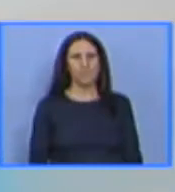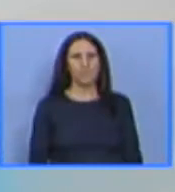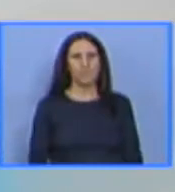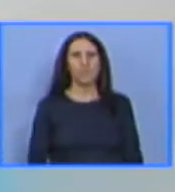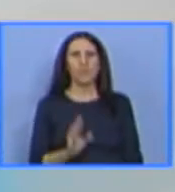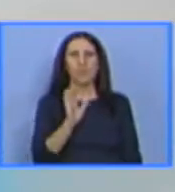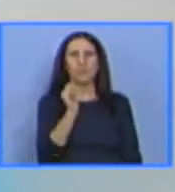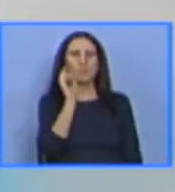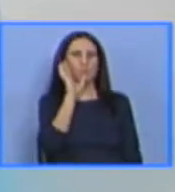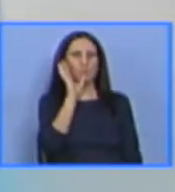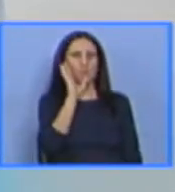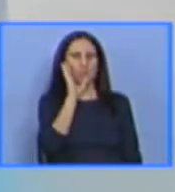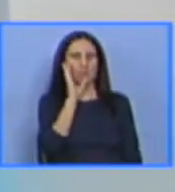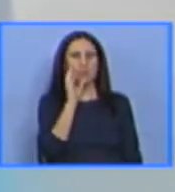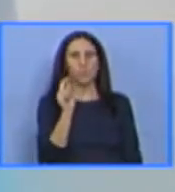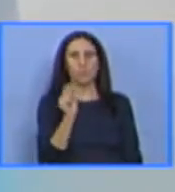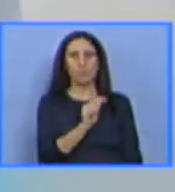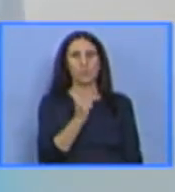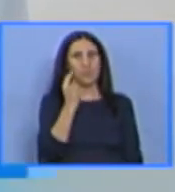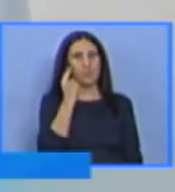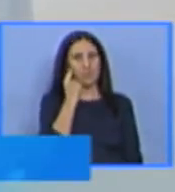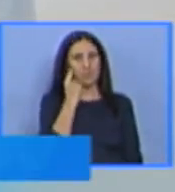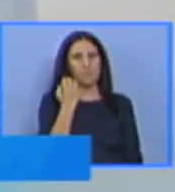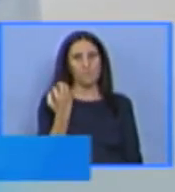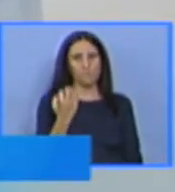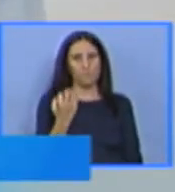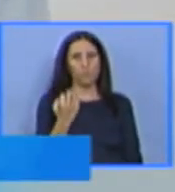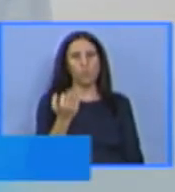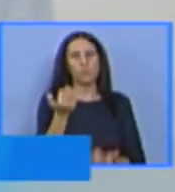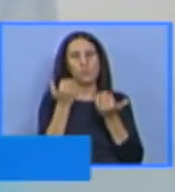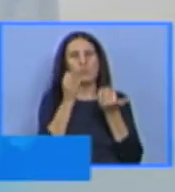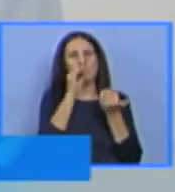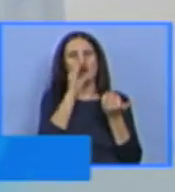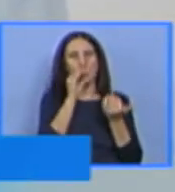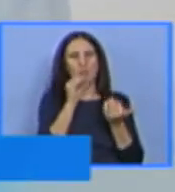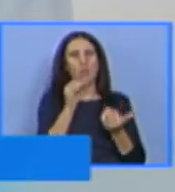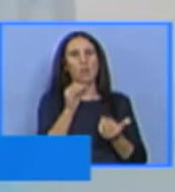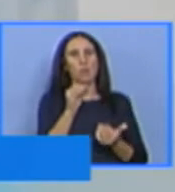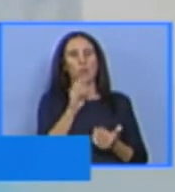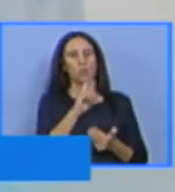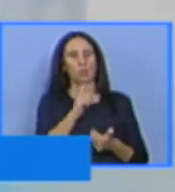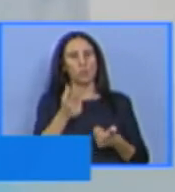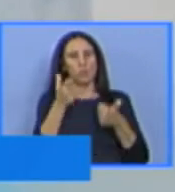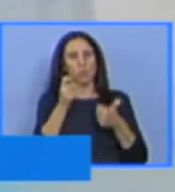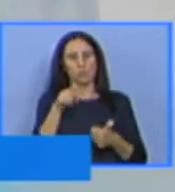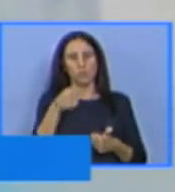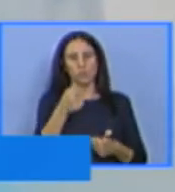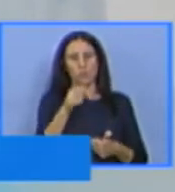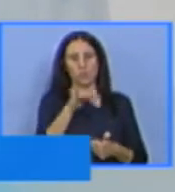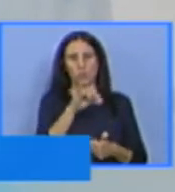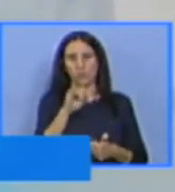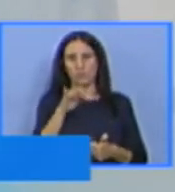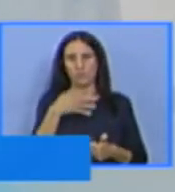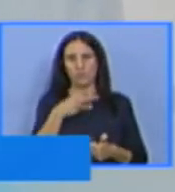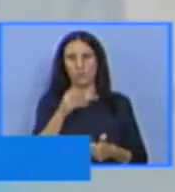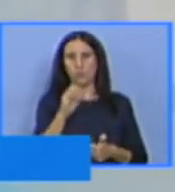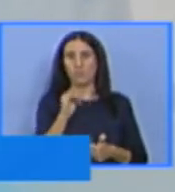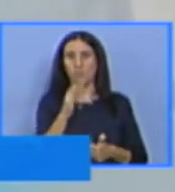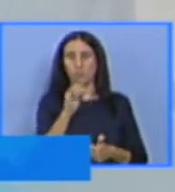Olá, muito boa tarde. Há um mês recebíamos a notícia da morte de Dom António Francisco dos Santos. O Bispo do